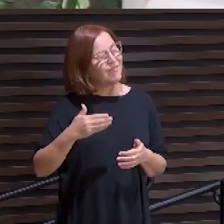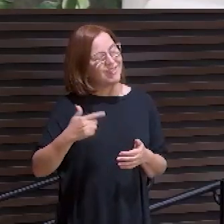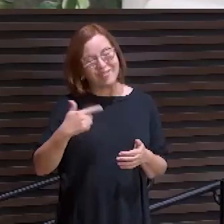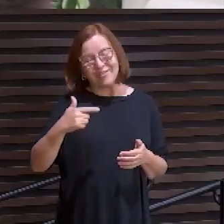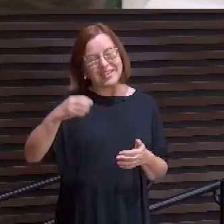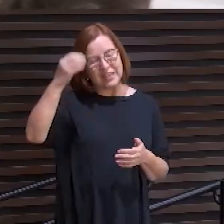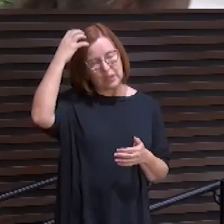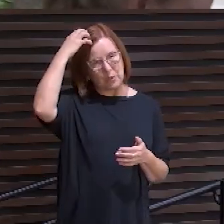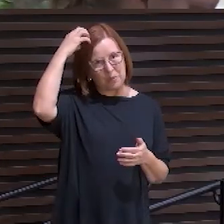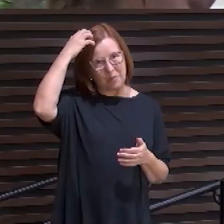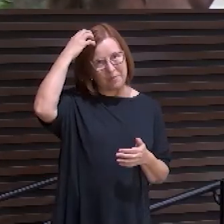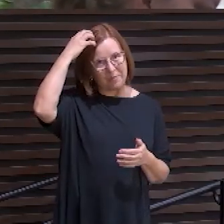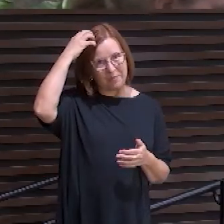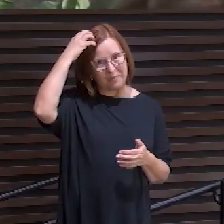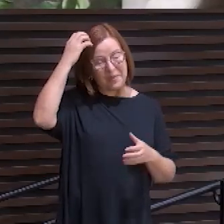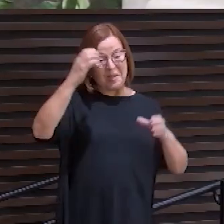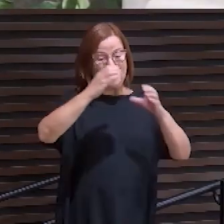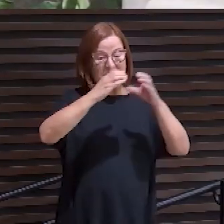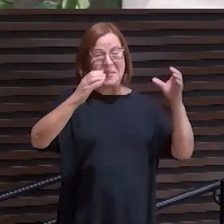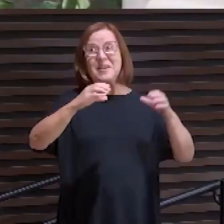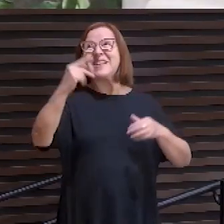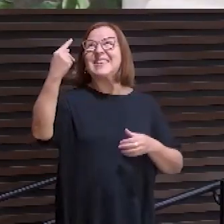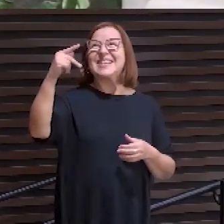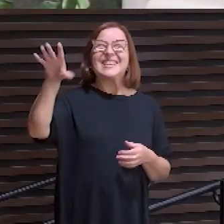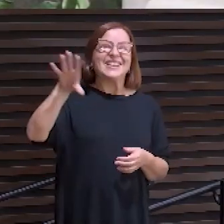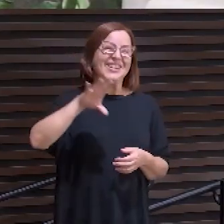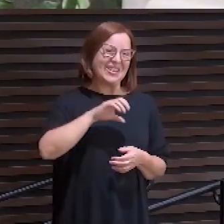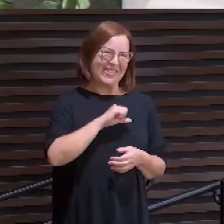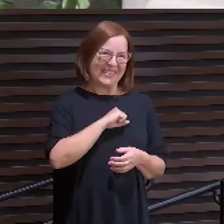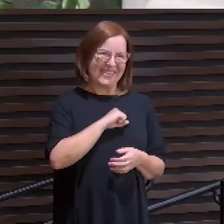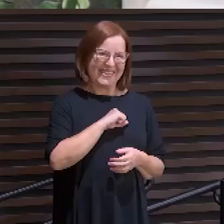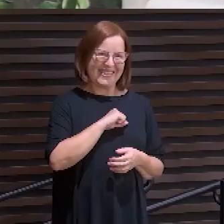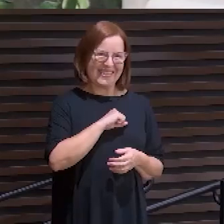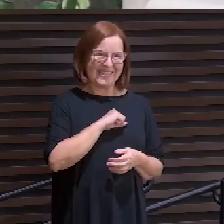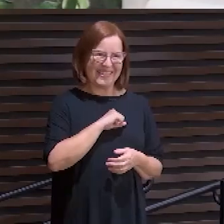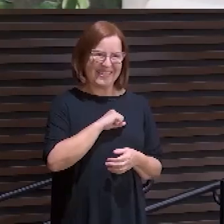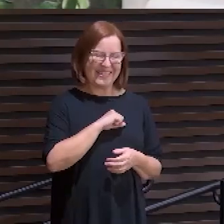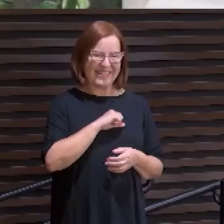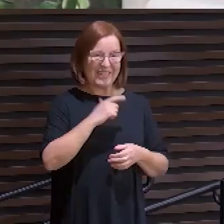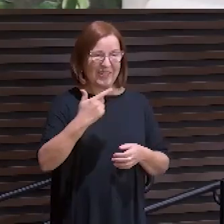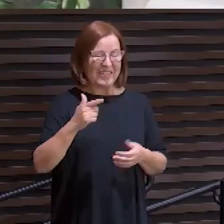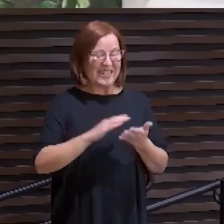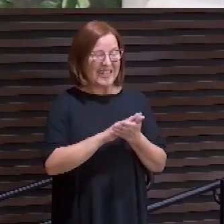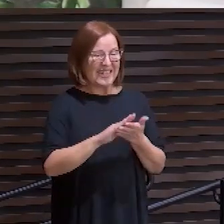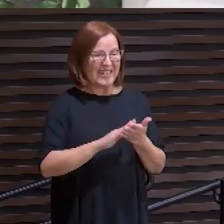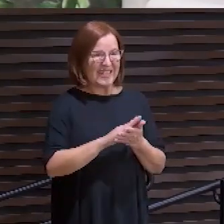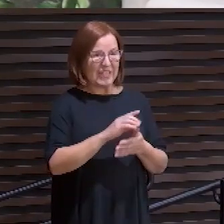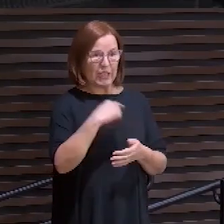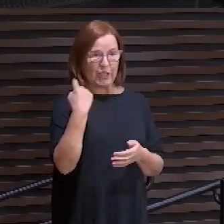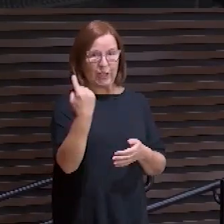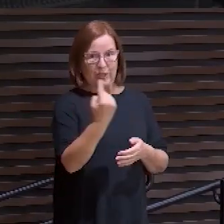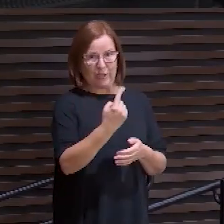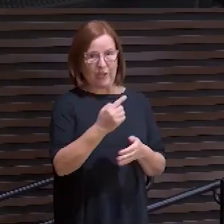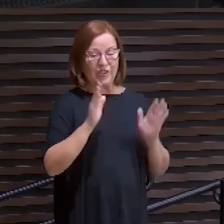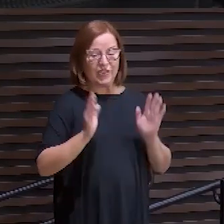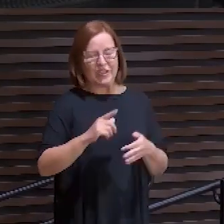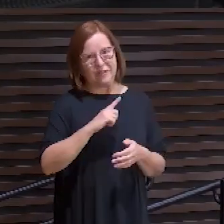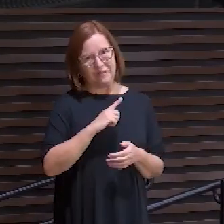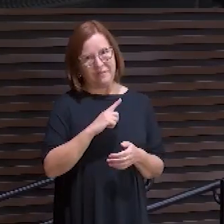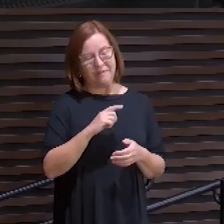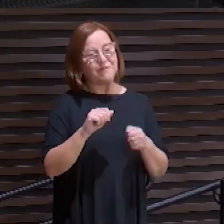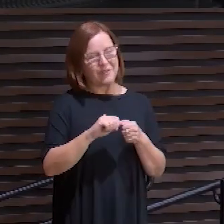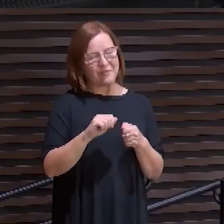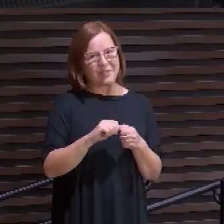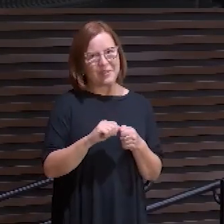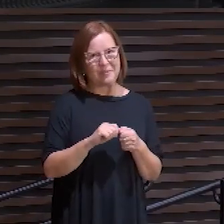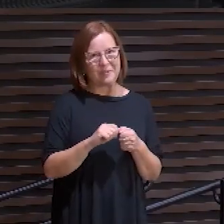culpa que seja maior do que o seu amor. Não há nada que nós tenhamos feito que Ele